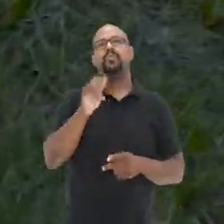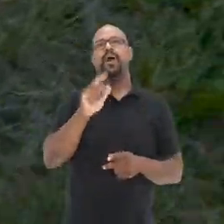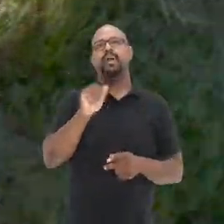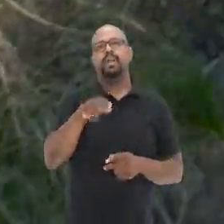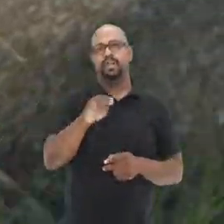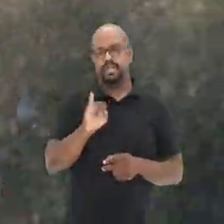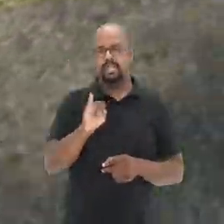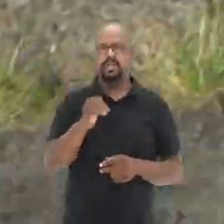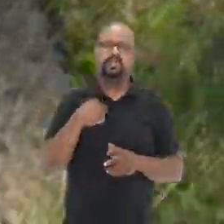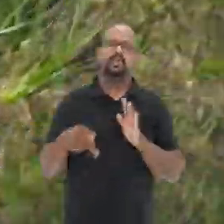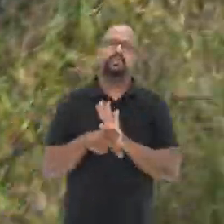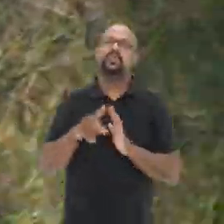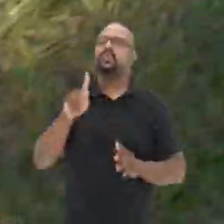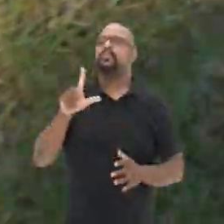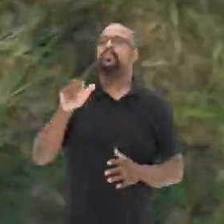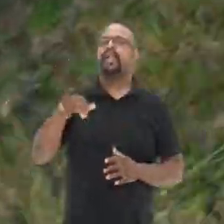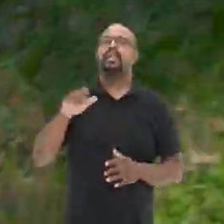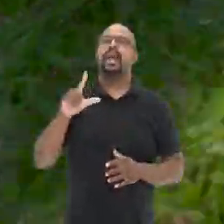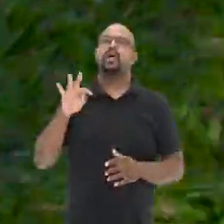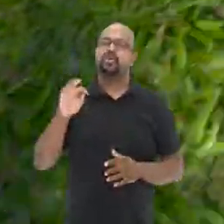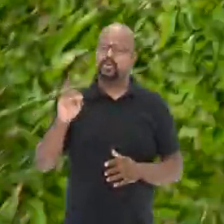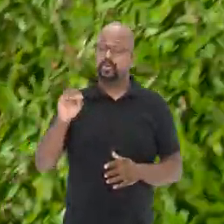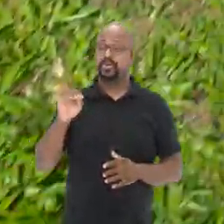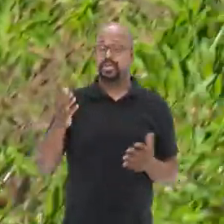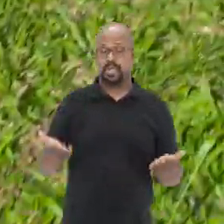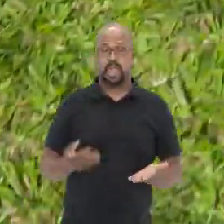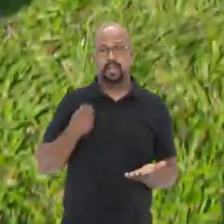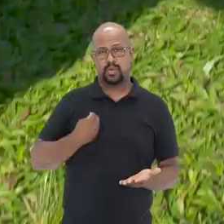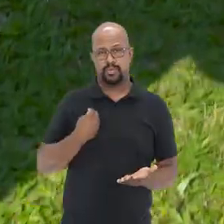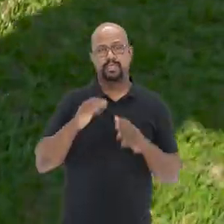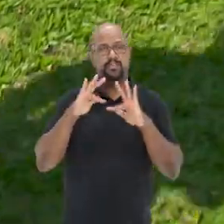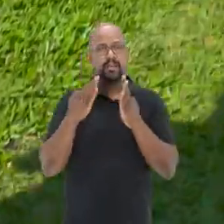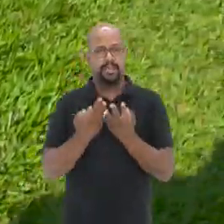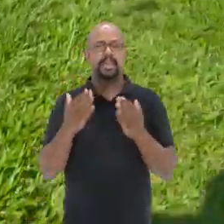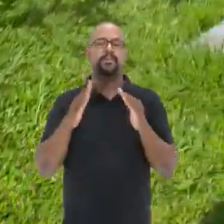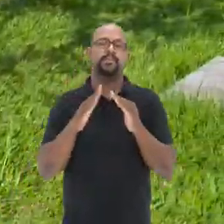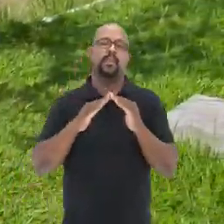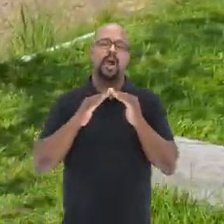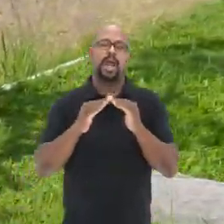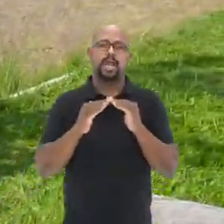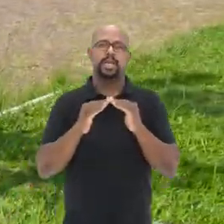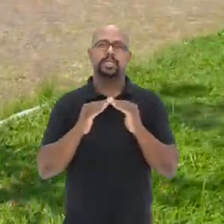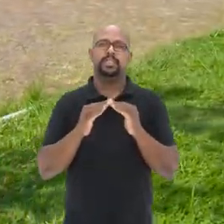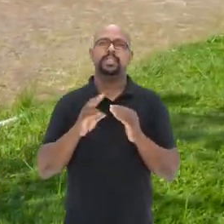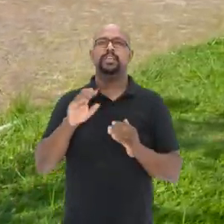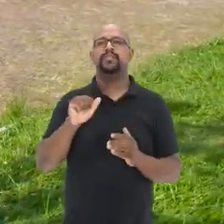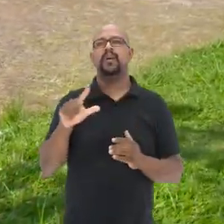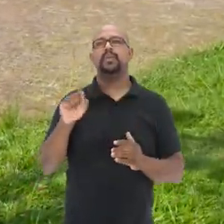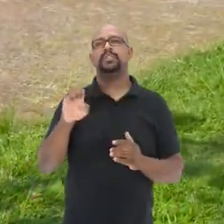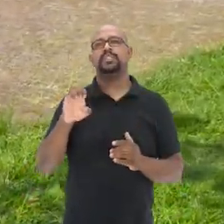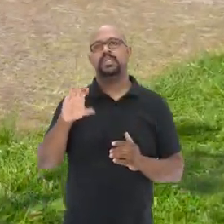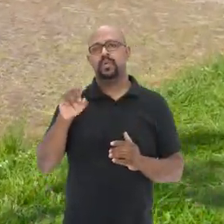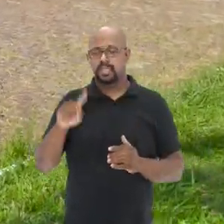Guarani. Eu sou natural de Planalto, e atualmente a minha família reside em Erval